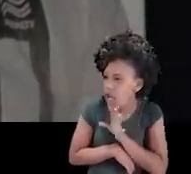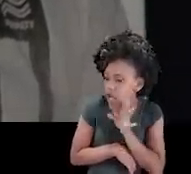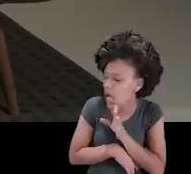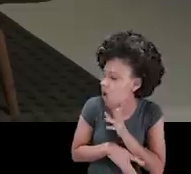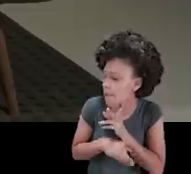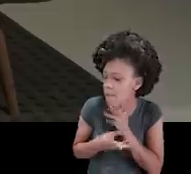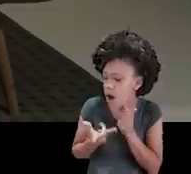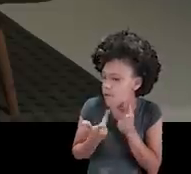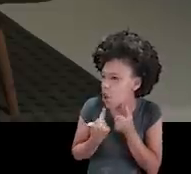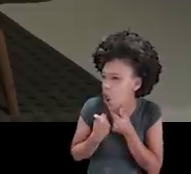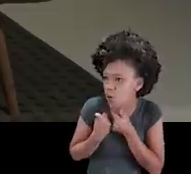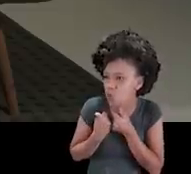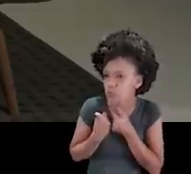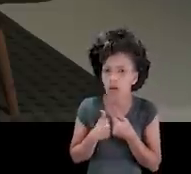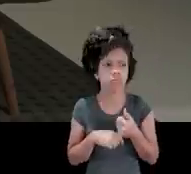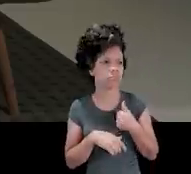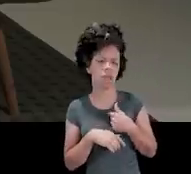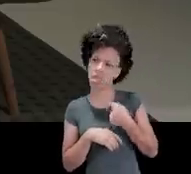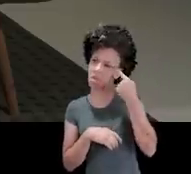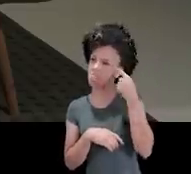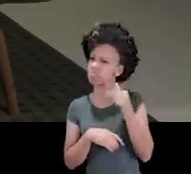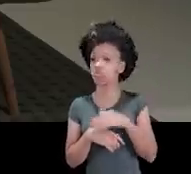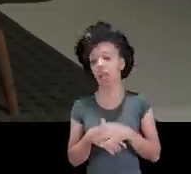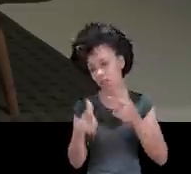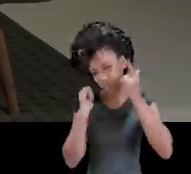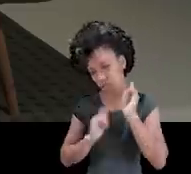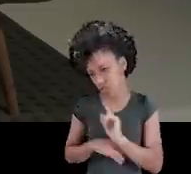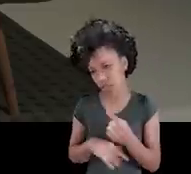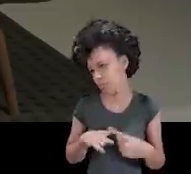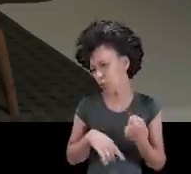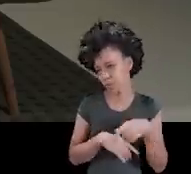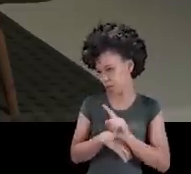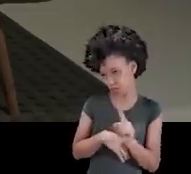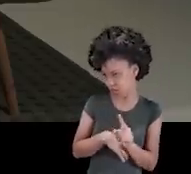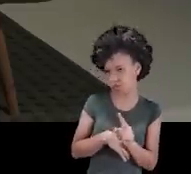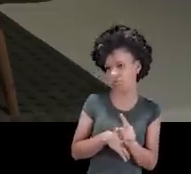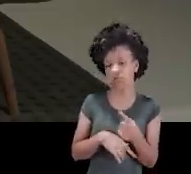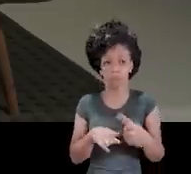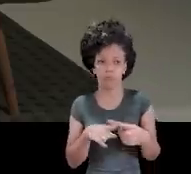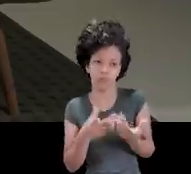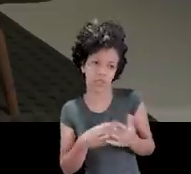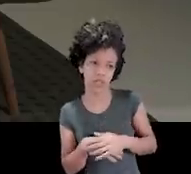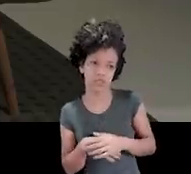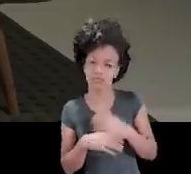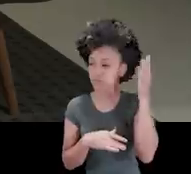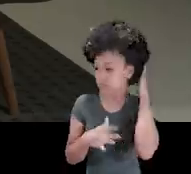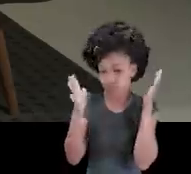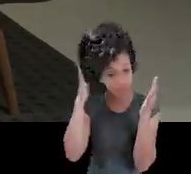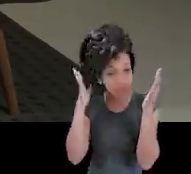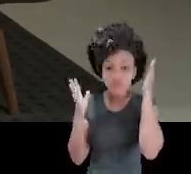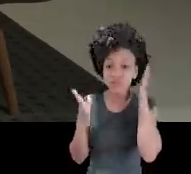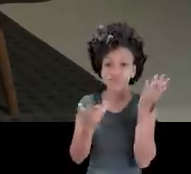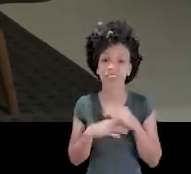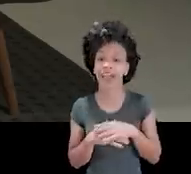Que máximo. Eu mesmo então, tô pensando, de verdade, batendo, óbvio que não pra ficar careca, porque eu não preciso... Até porque, se bem, não tem precisão. Isso é melhor que a gente, você não